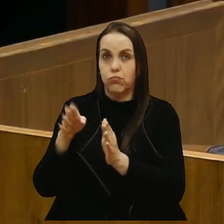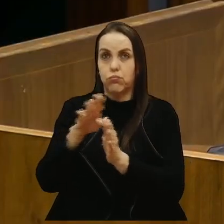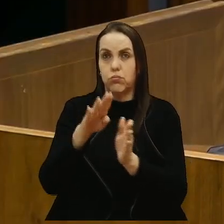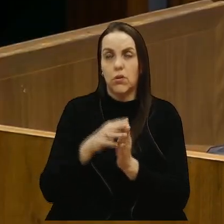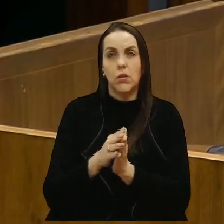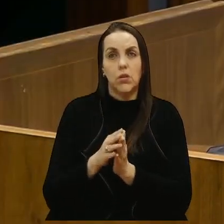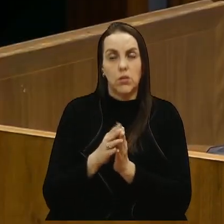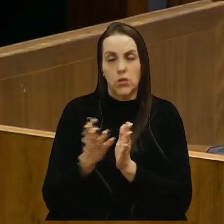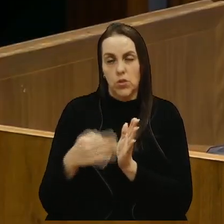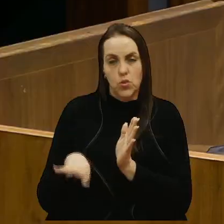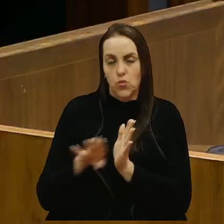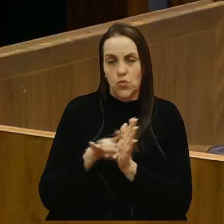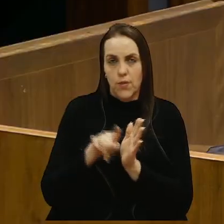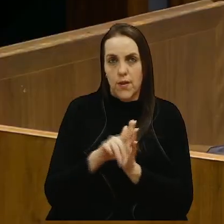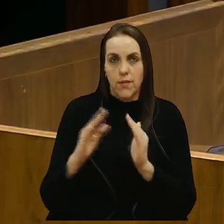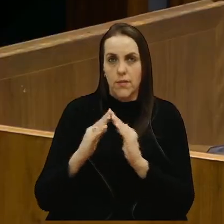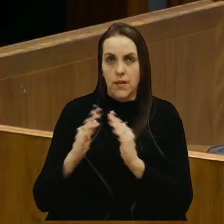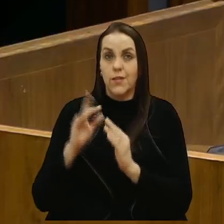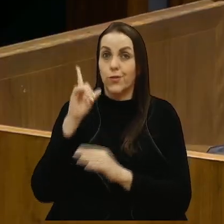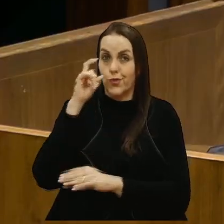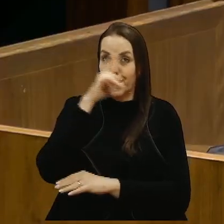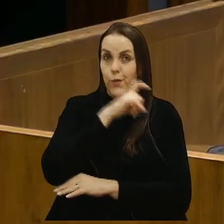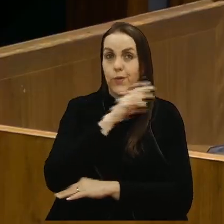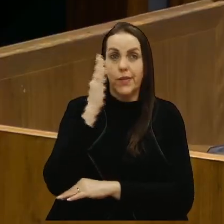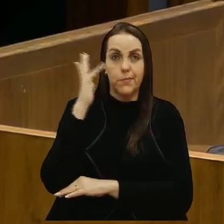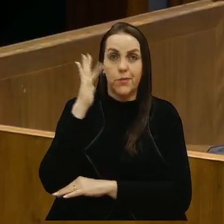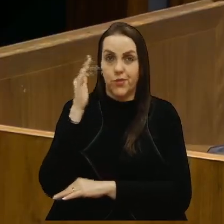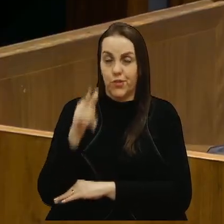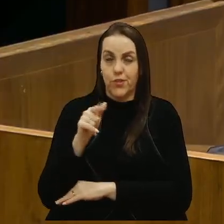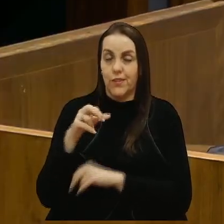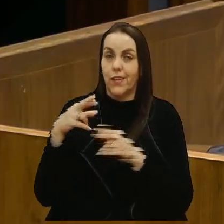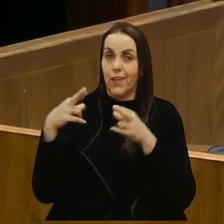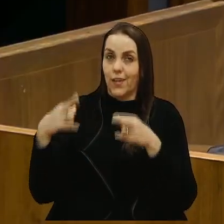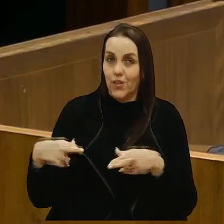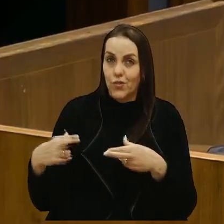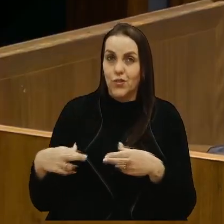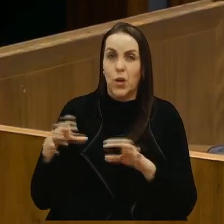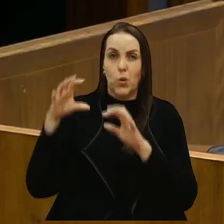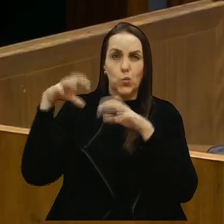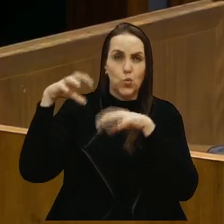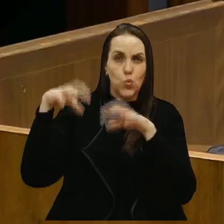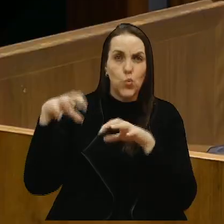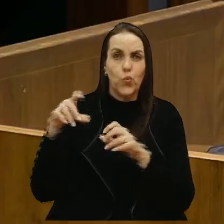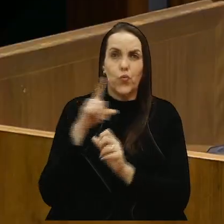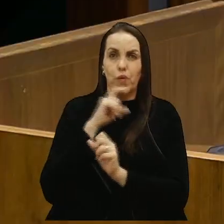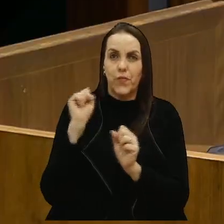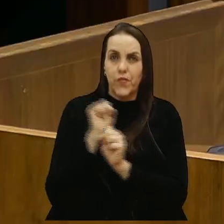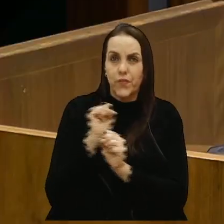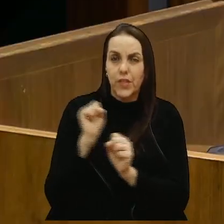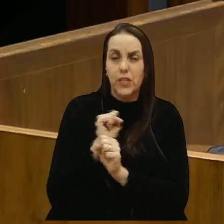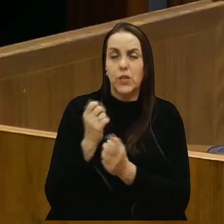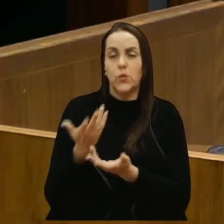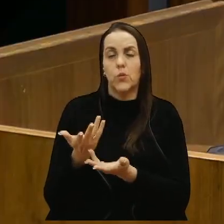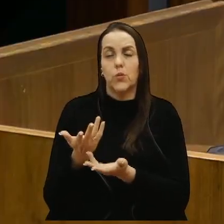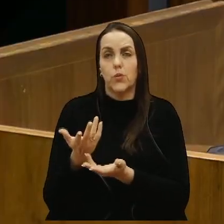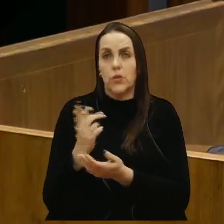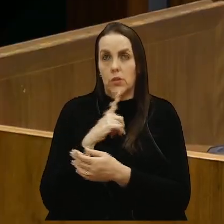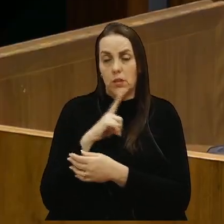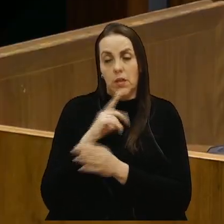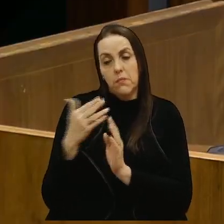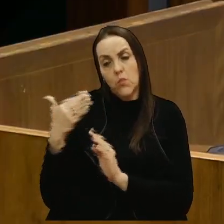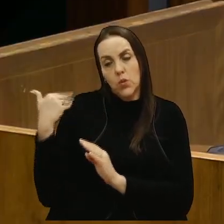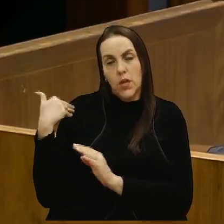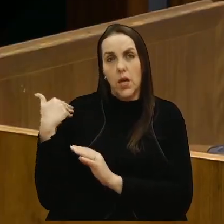todas as dificuldades que vocês imaginem de estar numa região com chuva, com frio. Teve uma há pouco tempo que